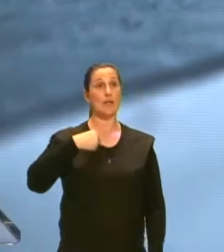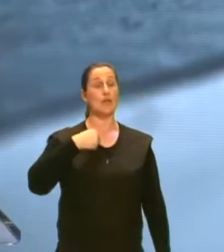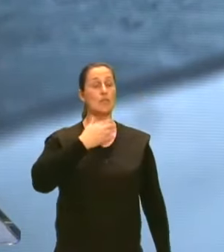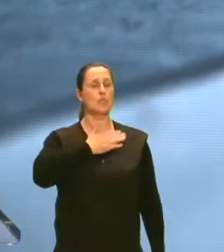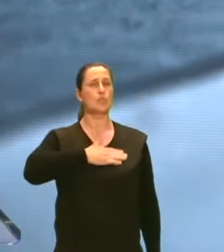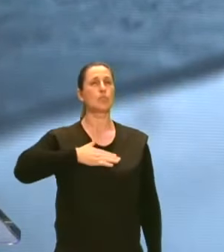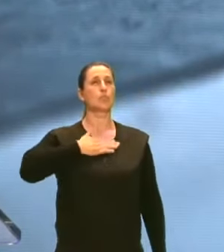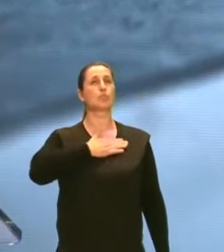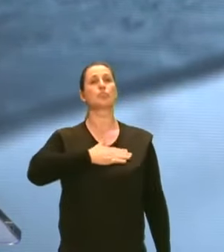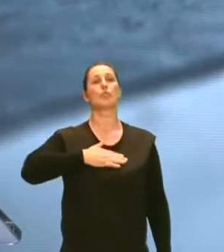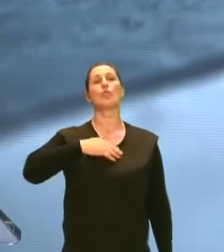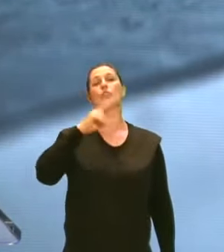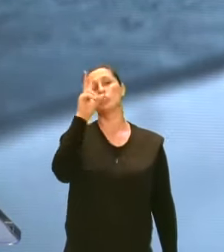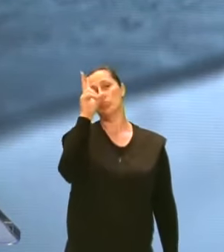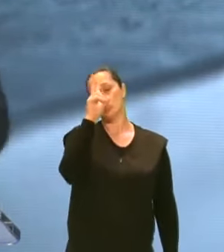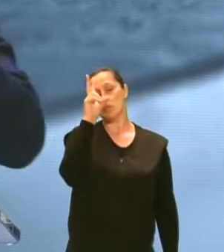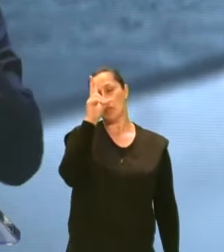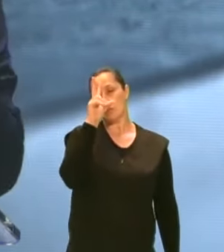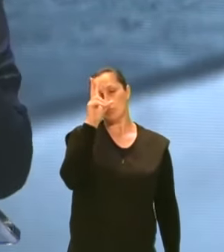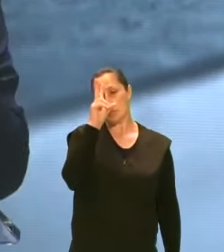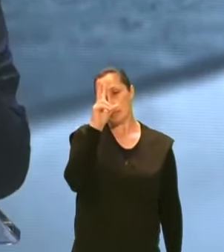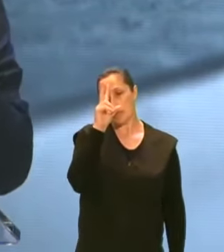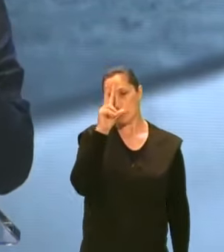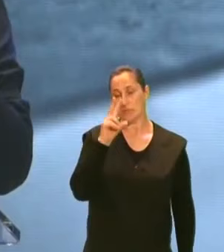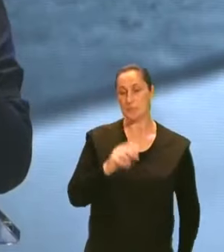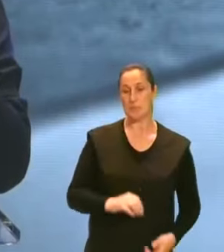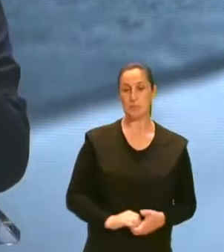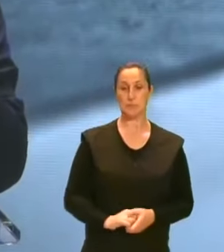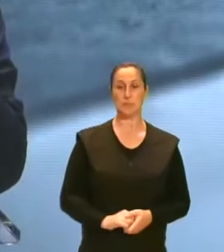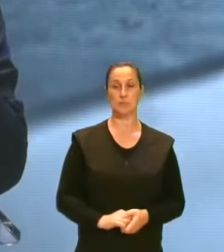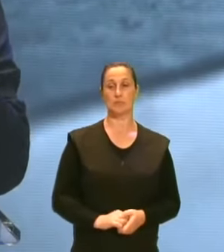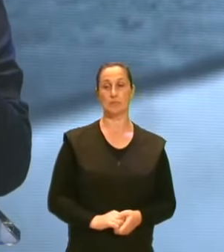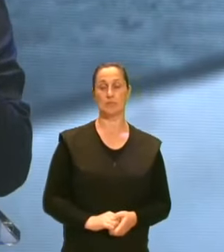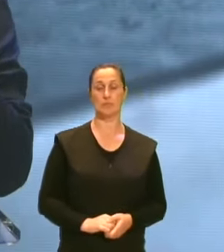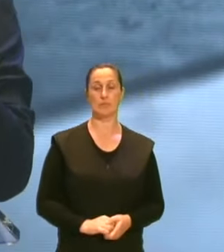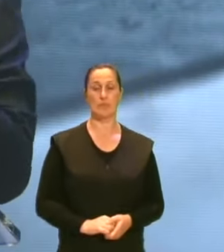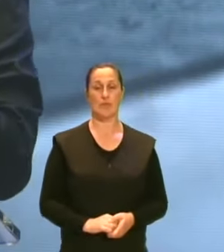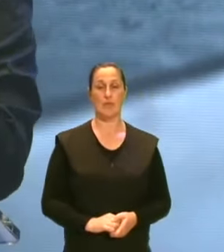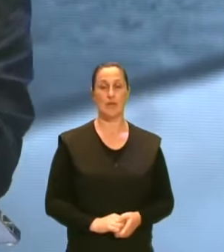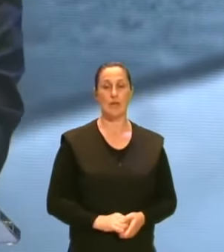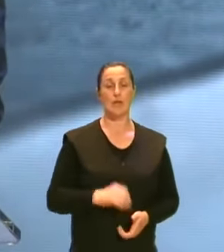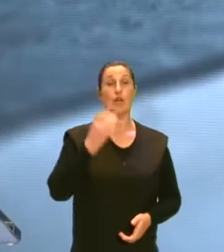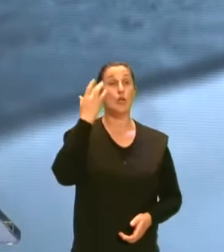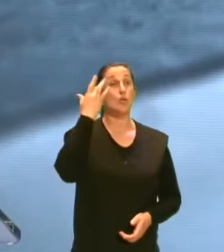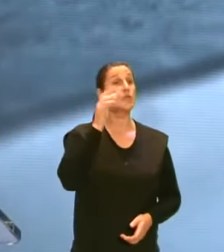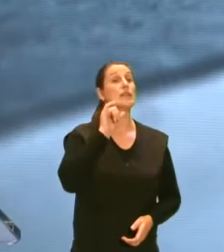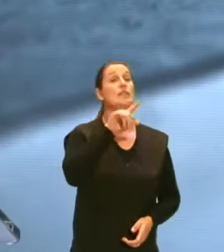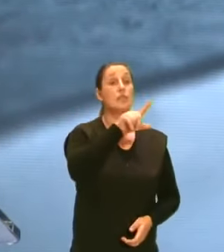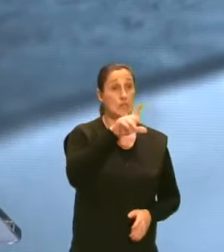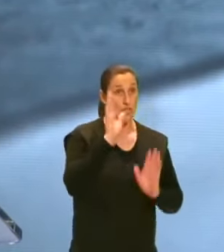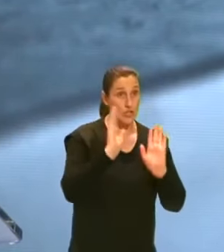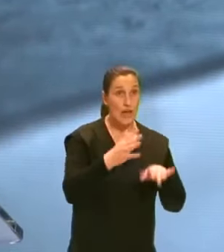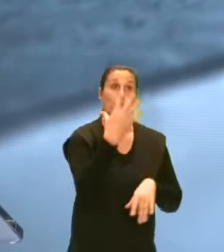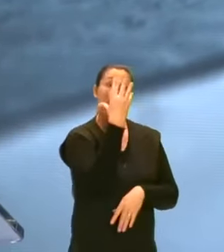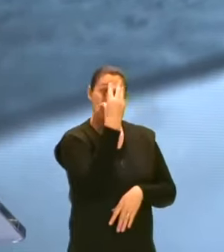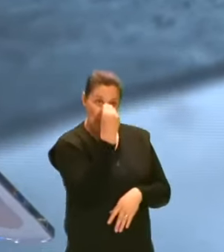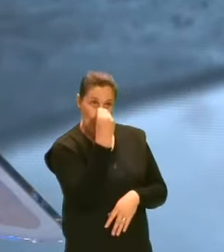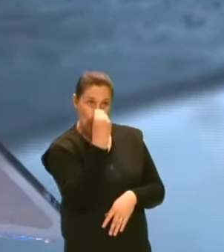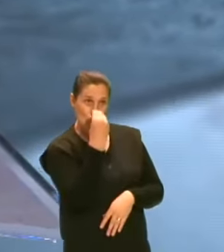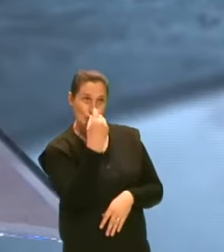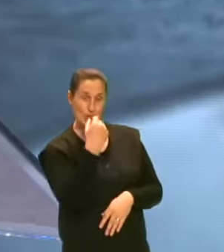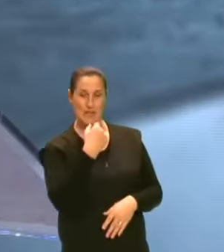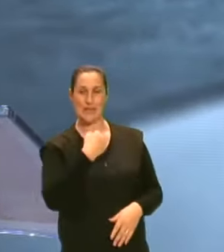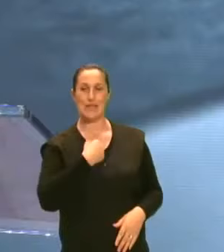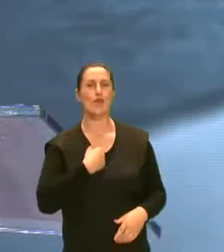aquilo que a gente está vivendo só nesse mês. Eu não sei se você já tirou uma foto, mas eu sei que eu estou com